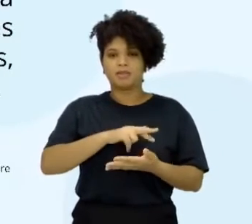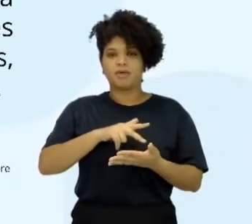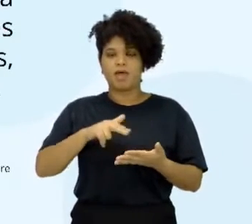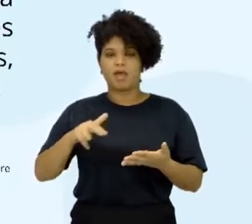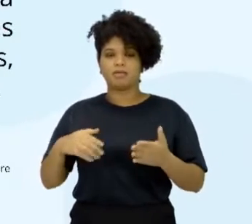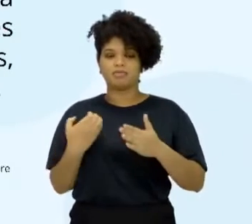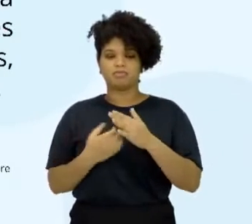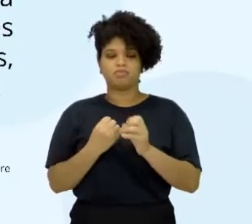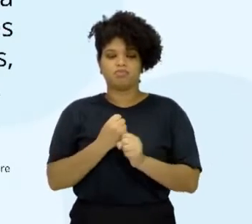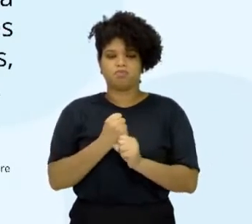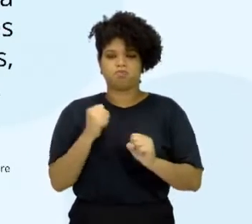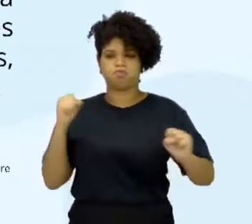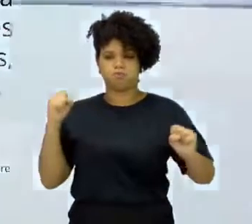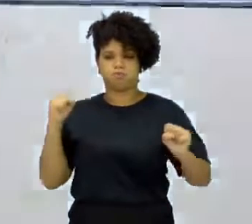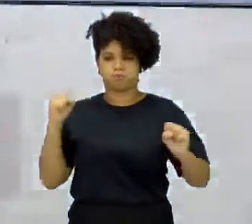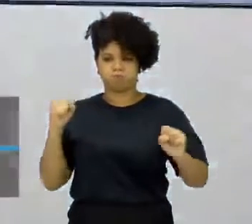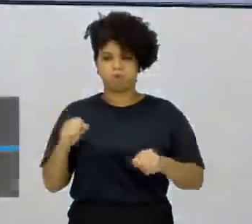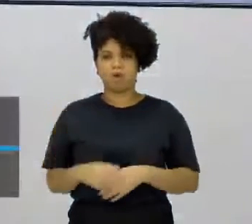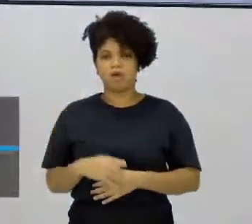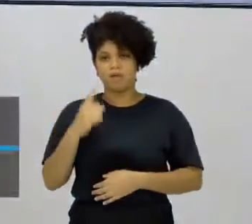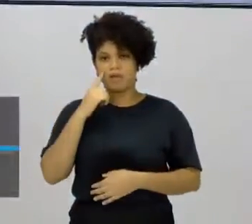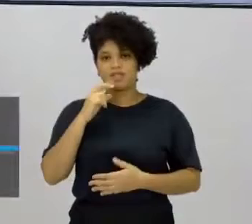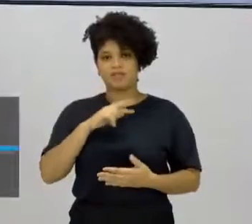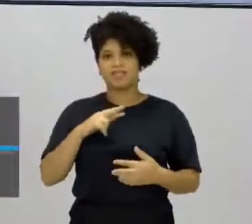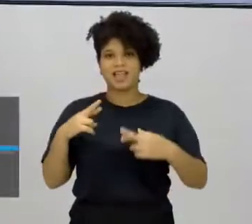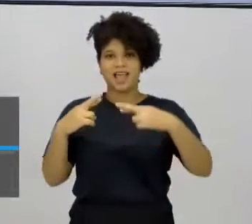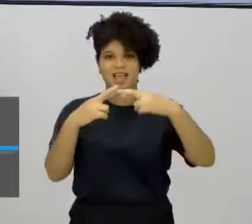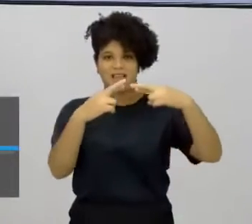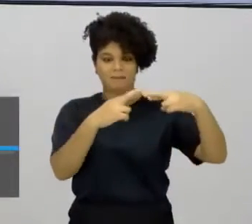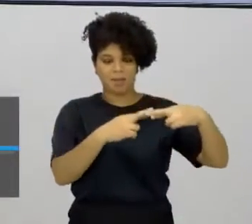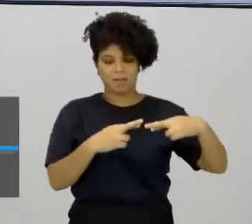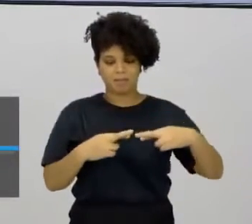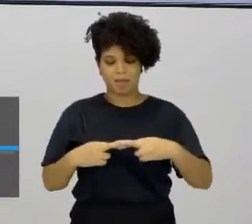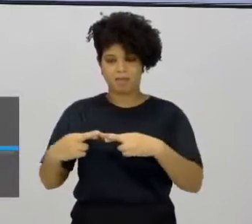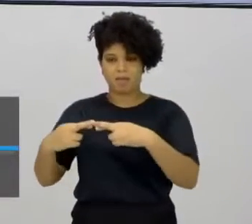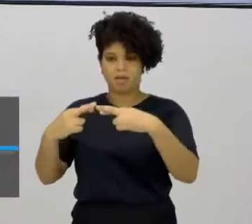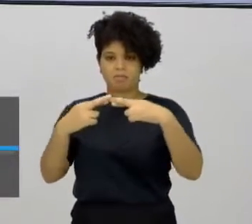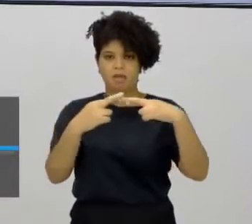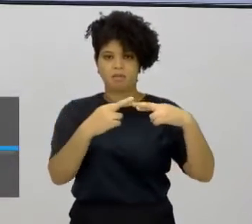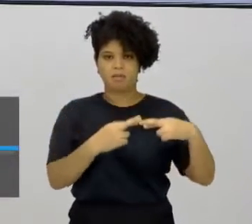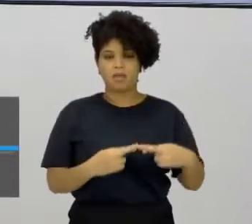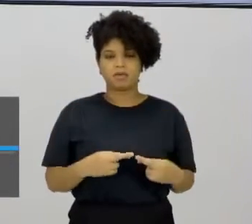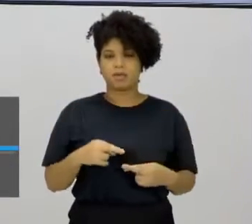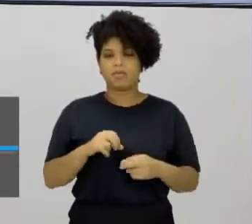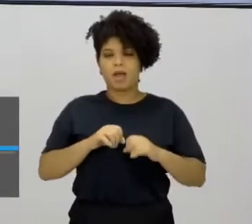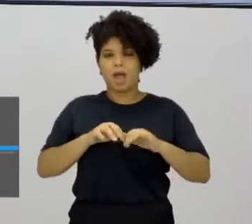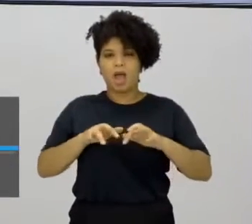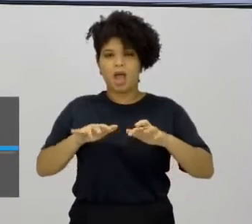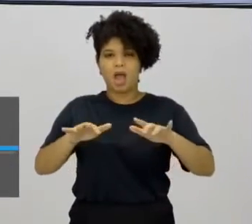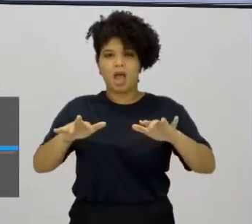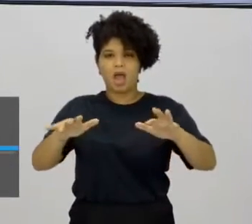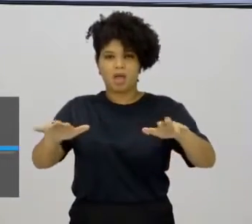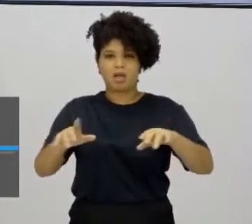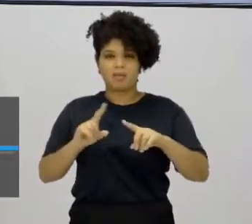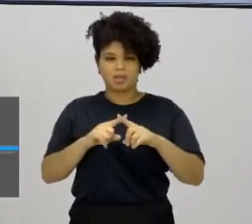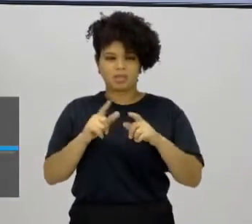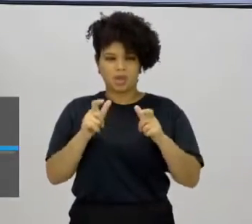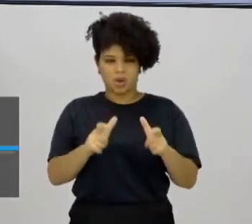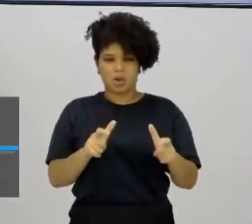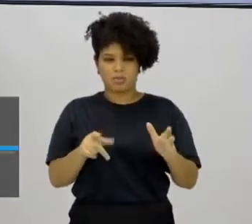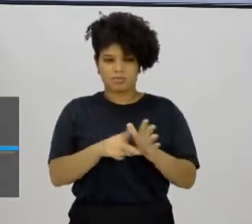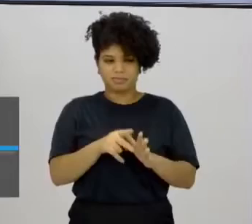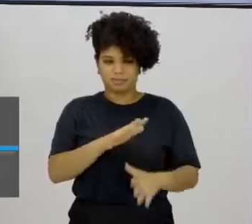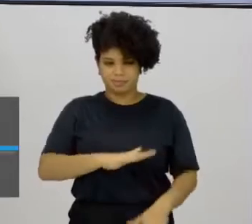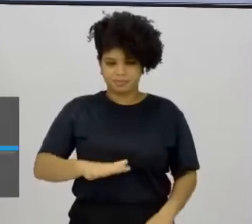e etc. E o interessante é que todas essas redes citadas aí, elas se distribuem pelo mundo afora. Ela não fica localizada só